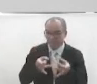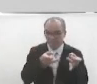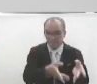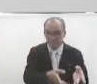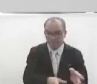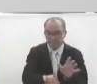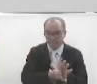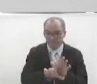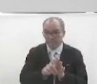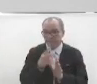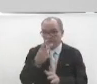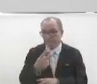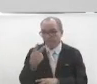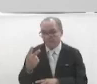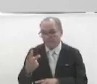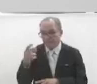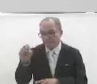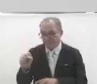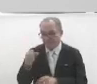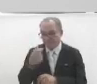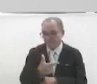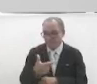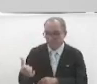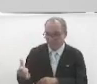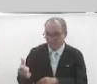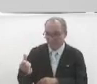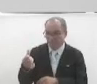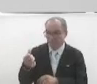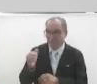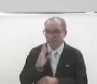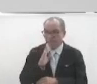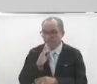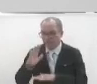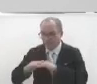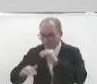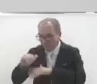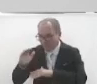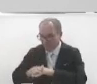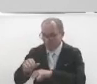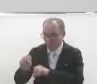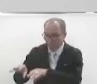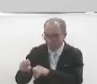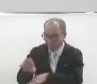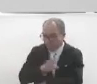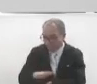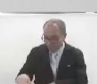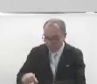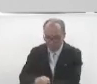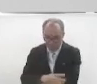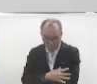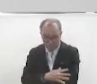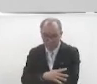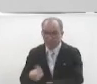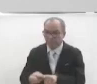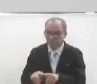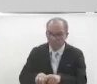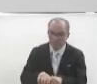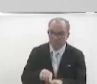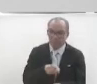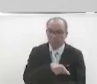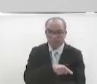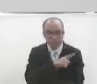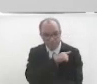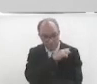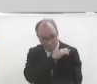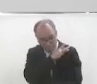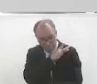alteração da lei 228 2016 plano de carreira e vencimentos profissionais da Educação Infantil Fundamental com fito de estabelecer novos